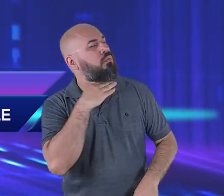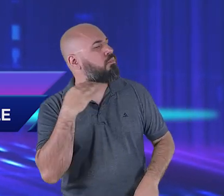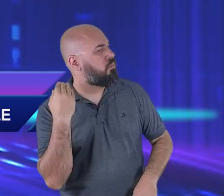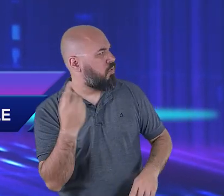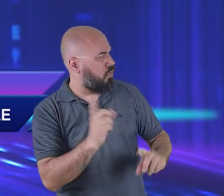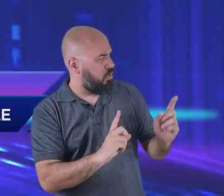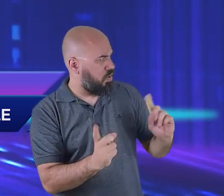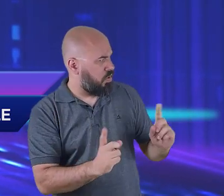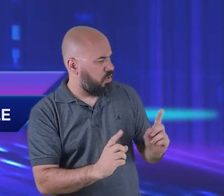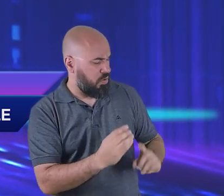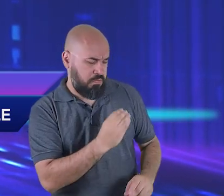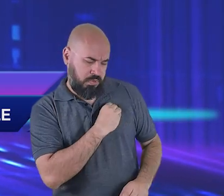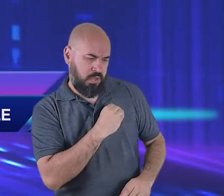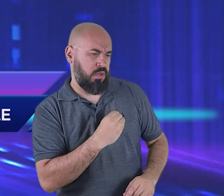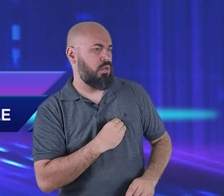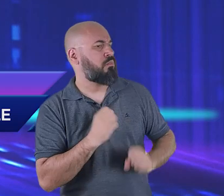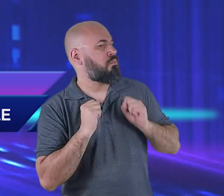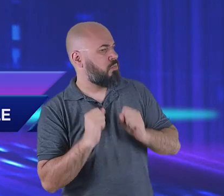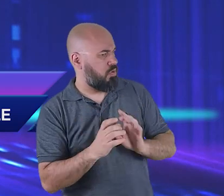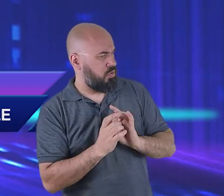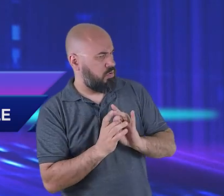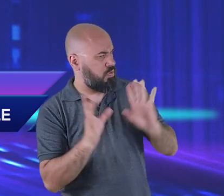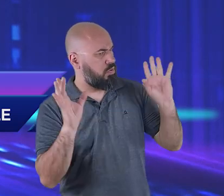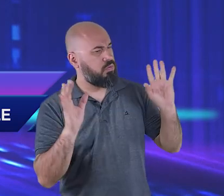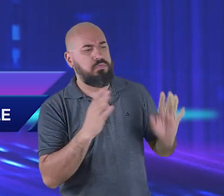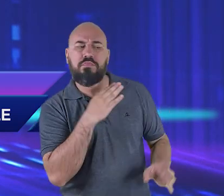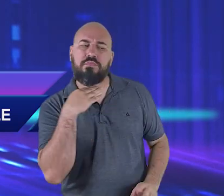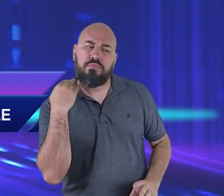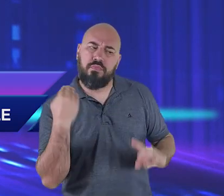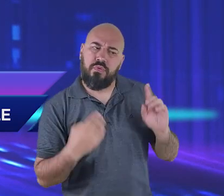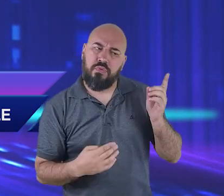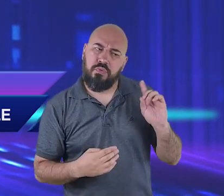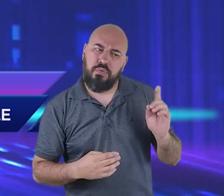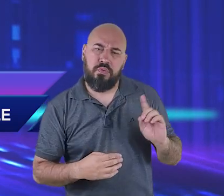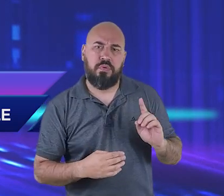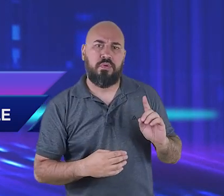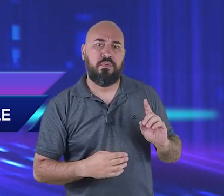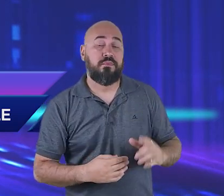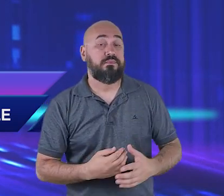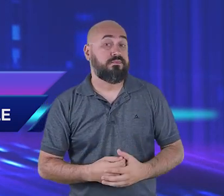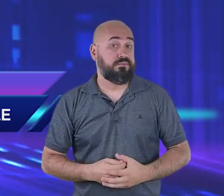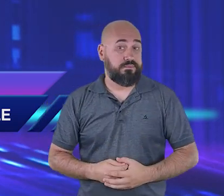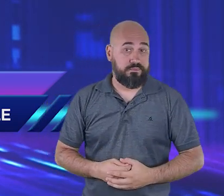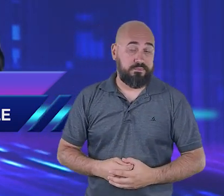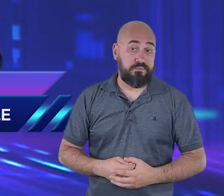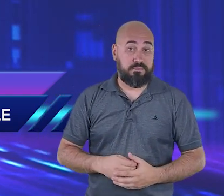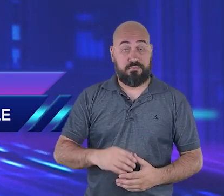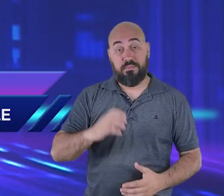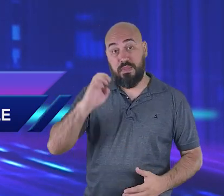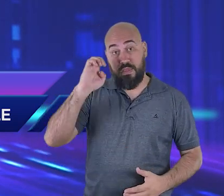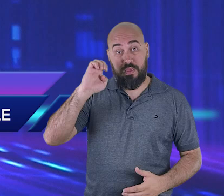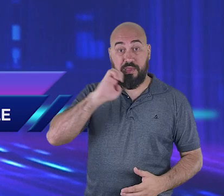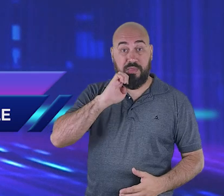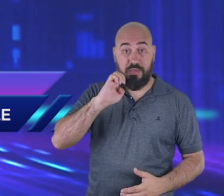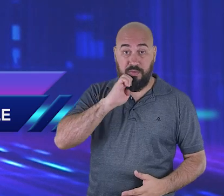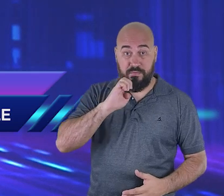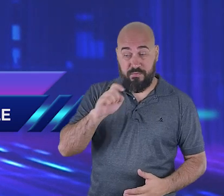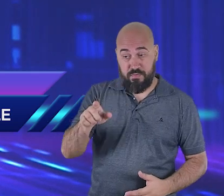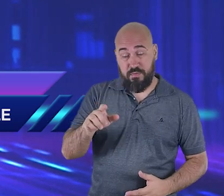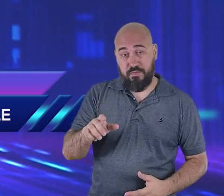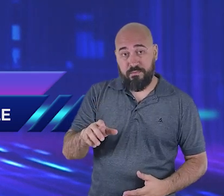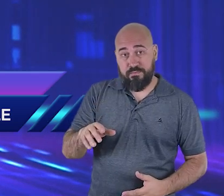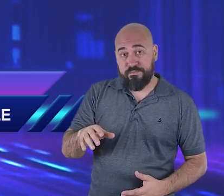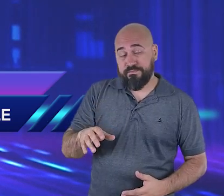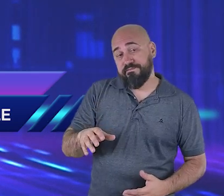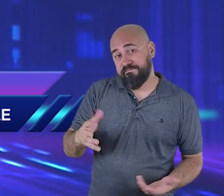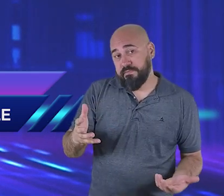seus desejos acima das leis do próprio Deus. A decisão de Eva foi trágica.